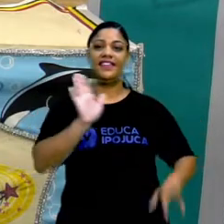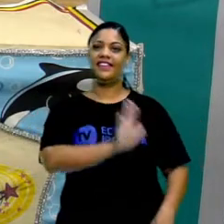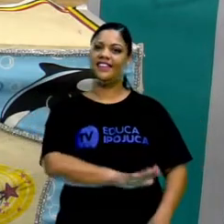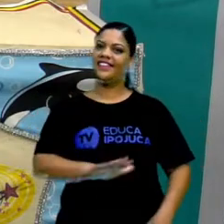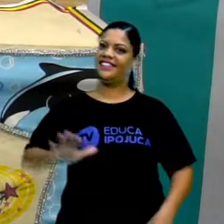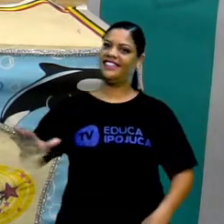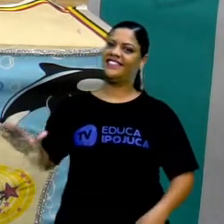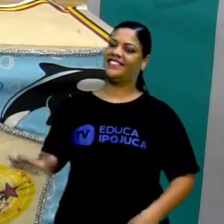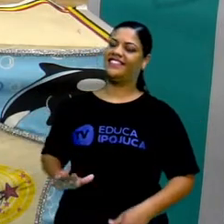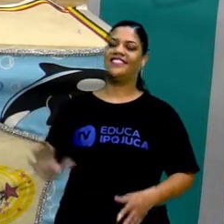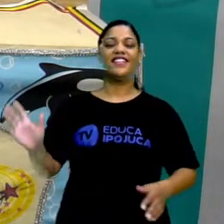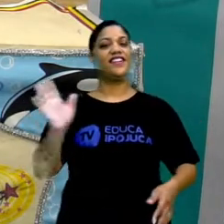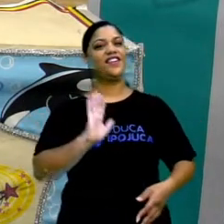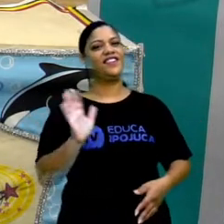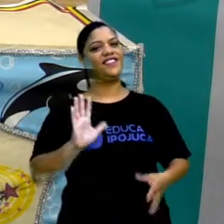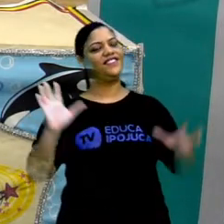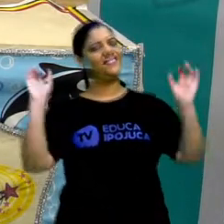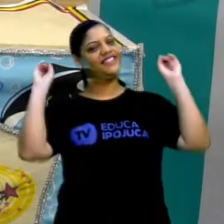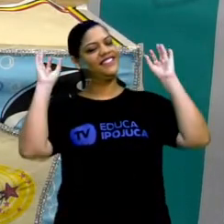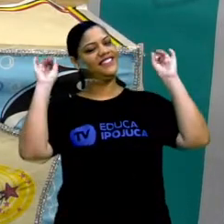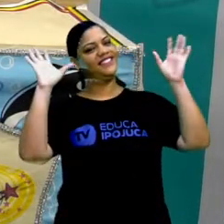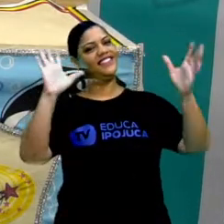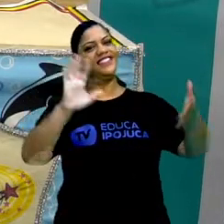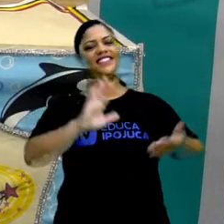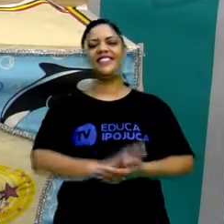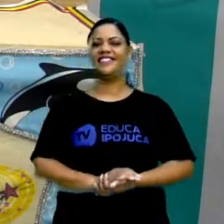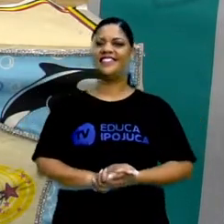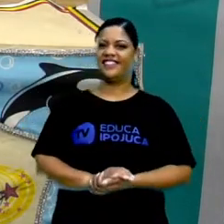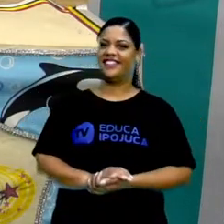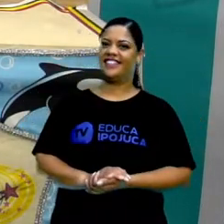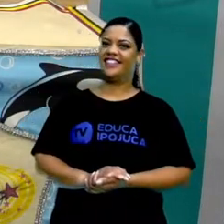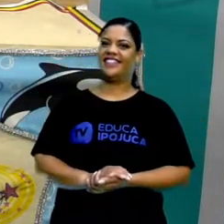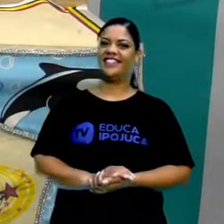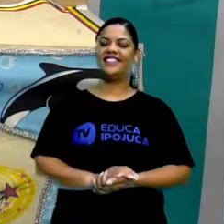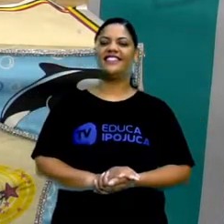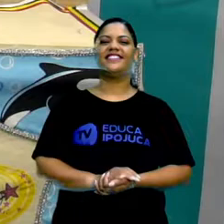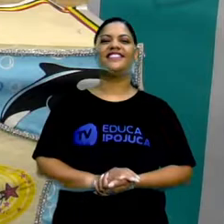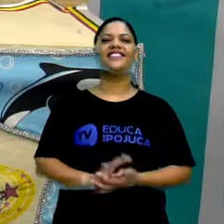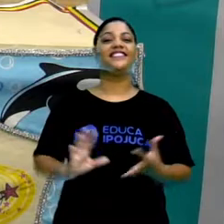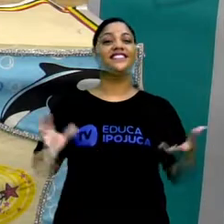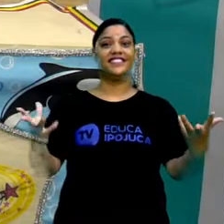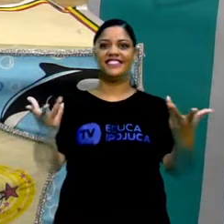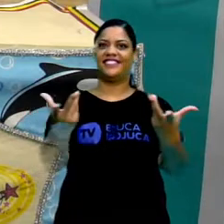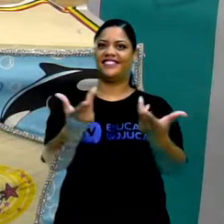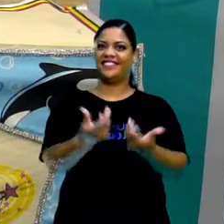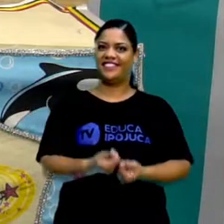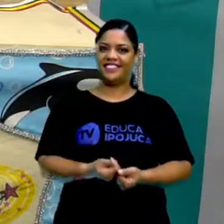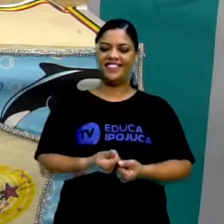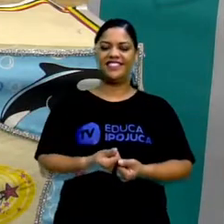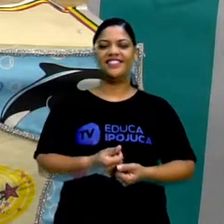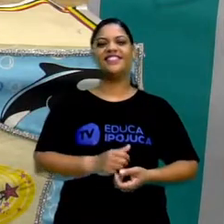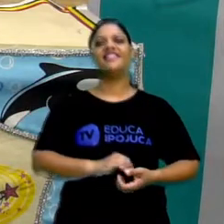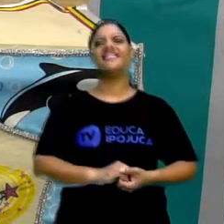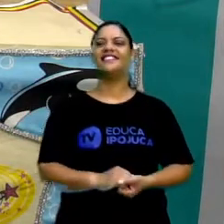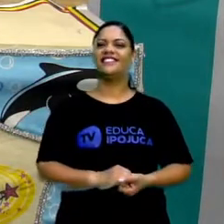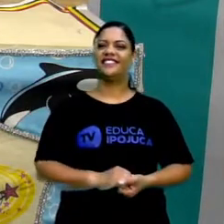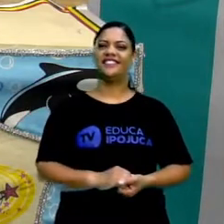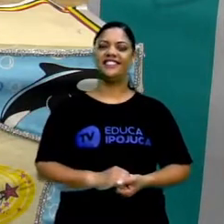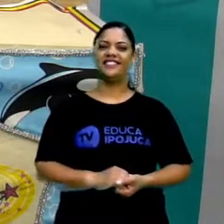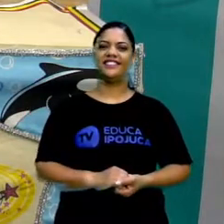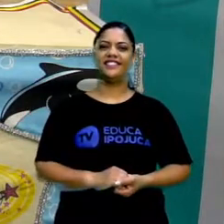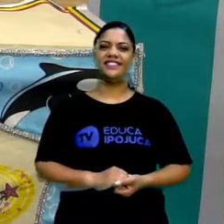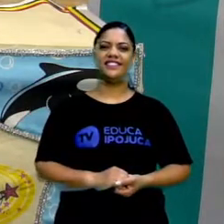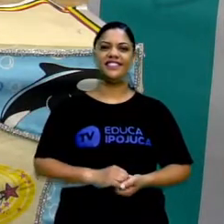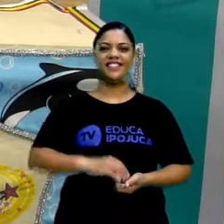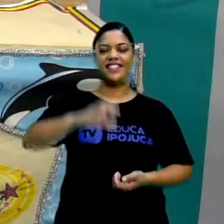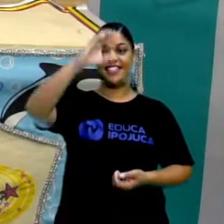criançada! Olá, leiturinha! Olá, tia Lê! Olá a todos! Olá, gente! Tia Lê